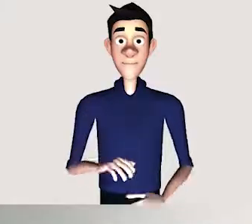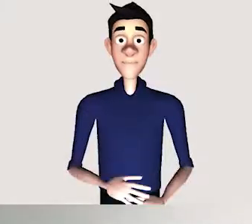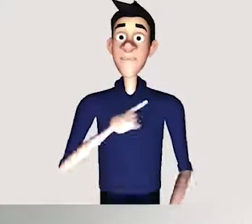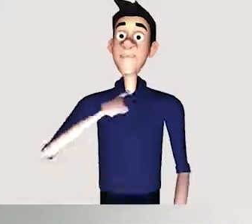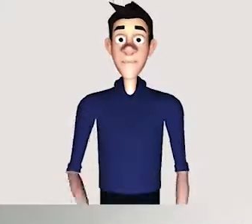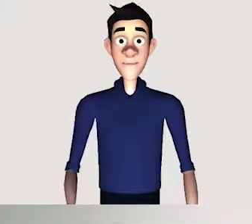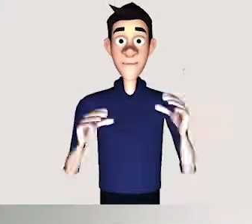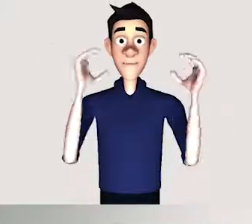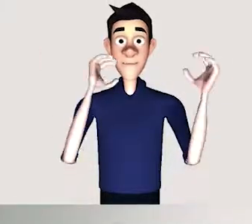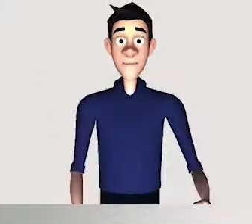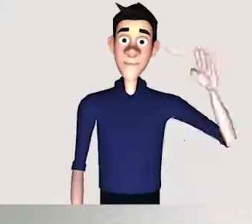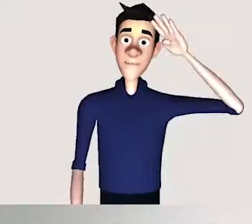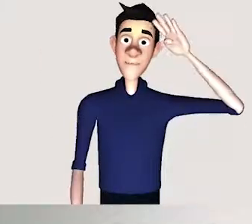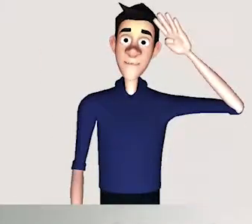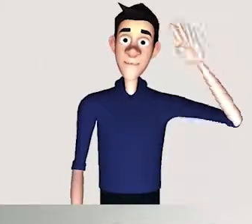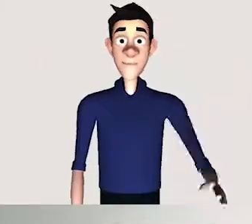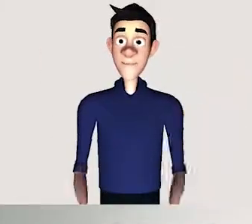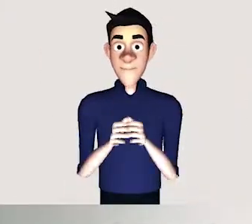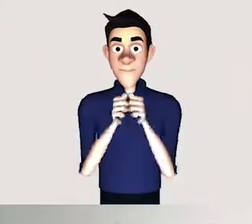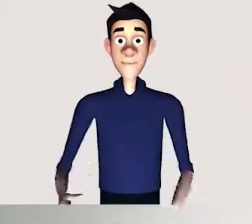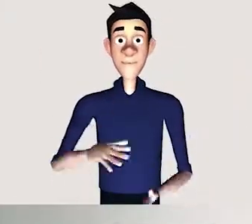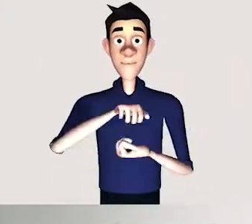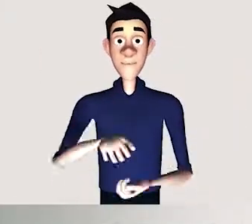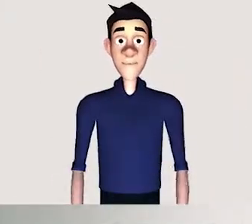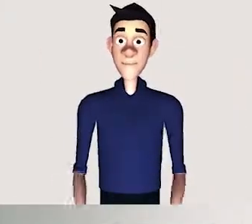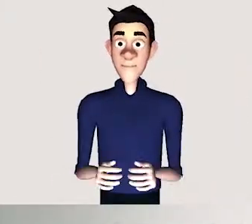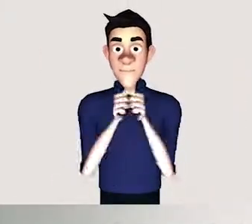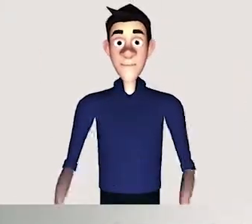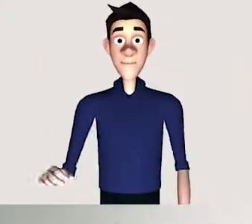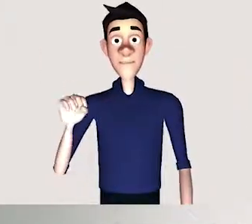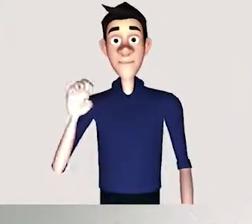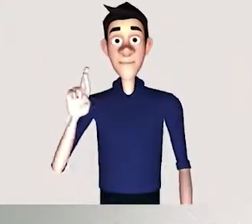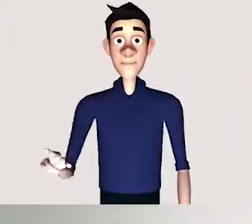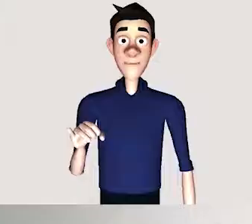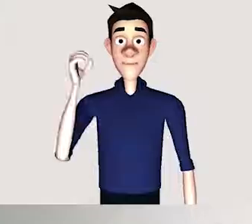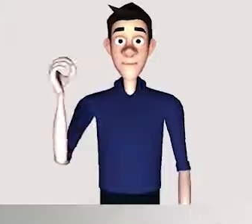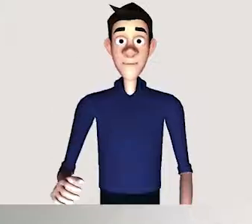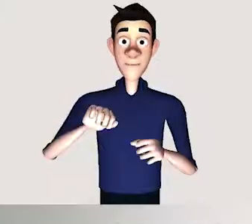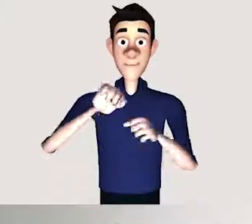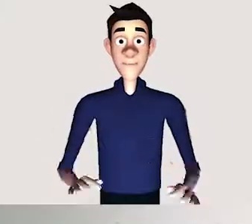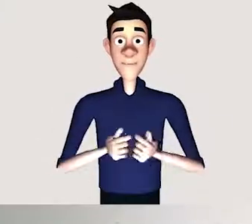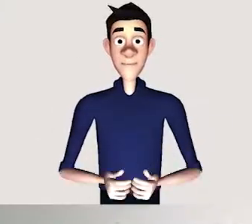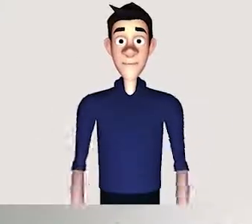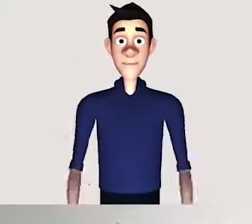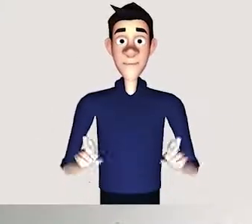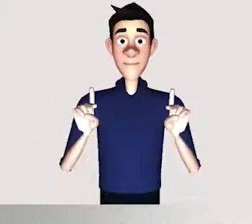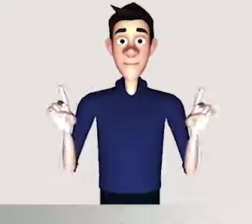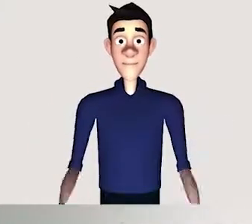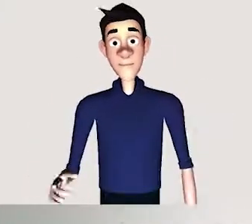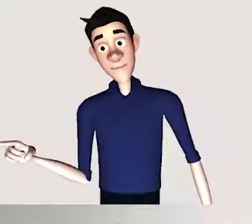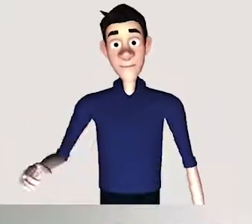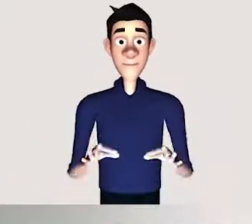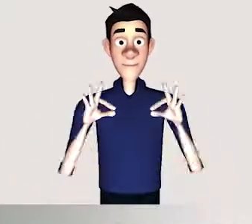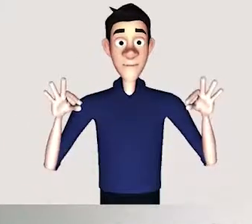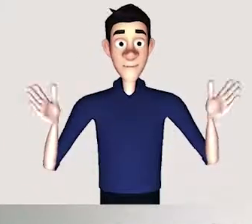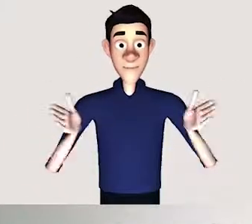faz também com que eles sejam espaços propiciadores de encontro. Os museus são produtores de